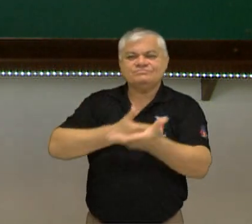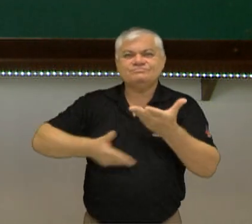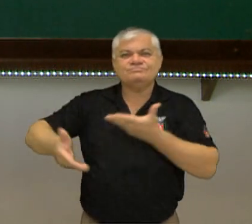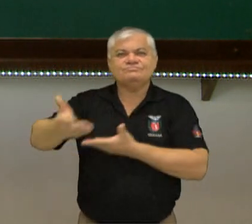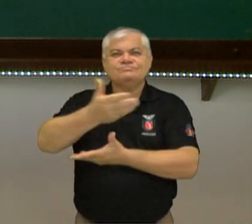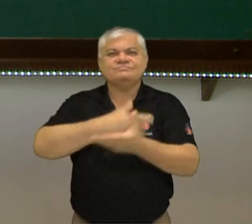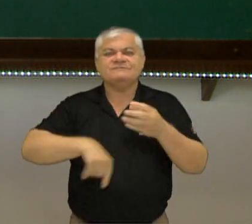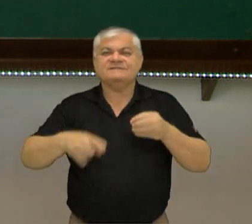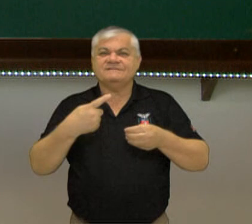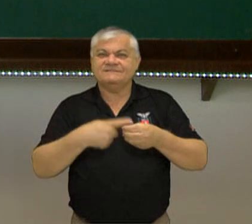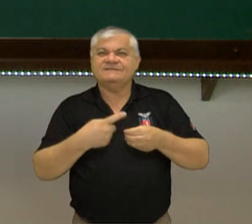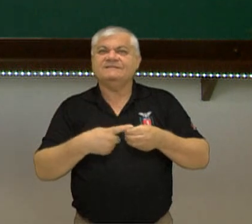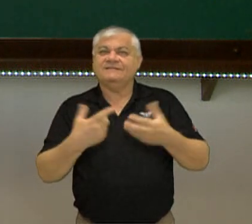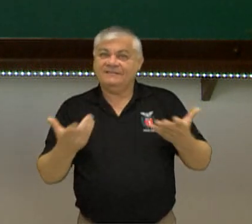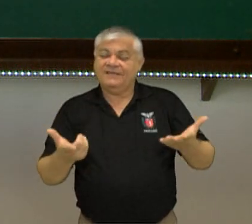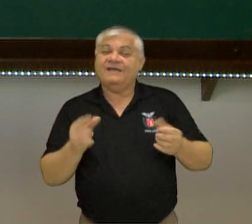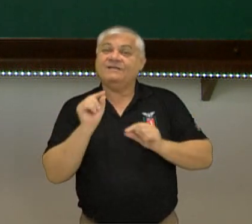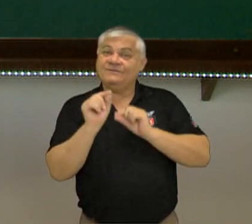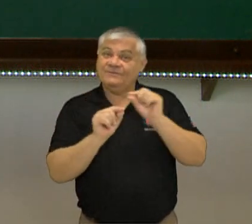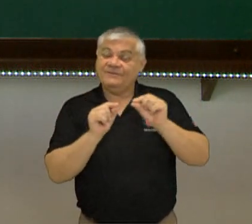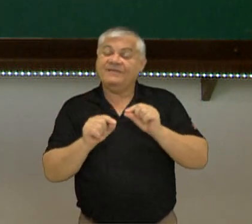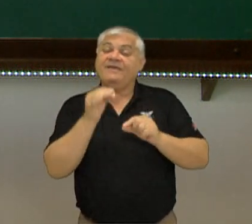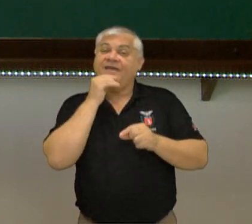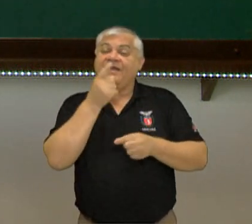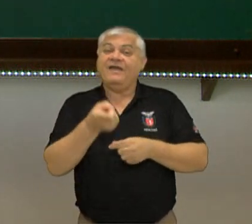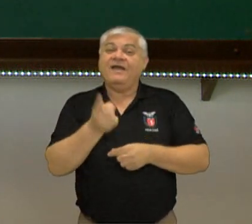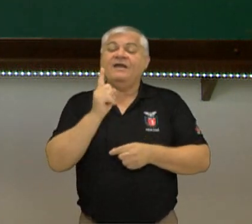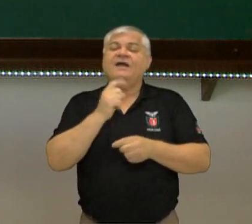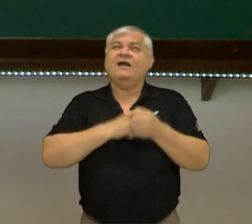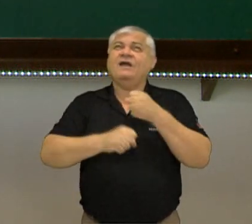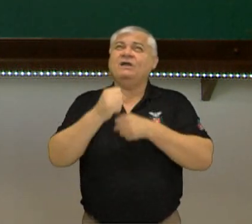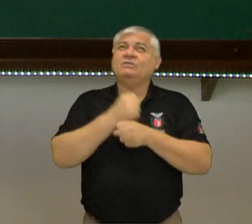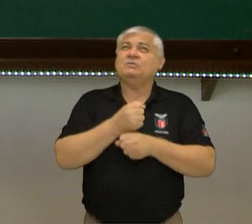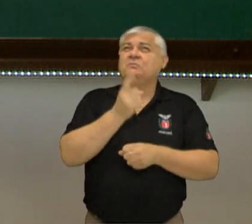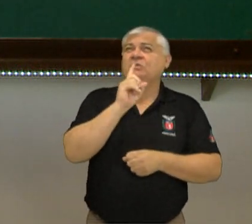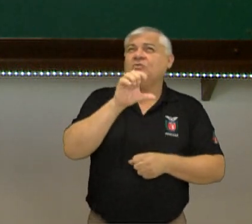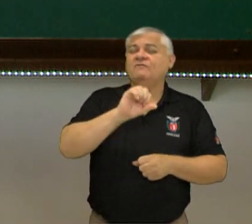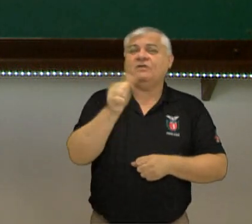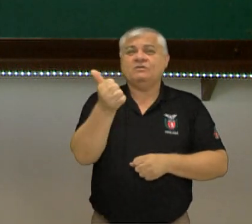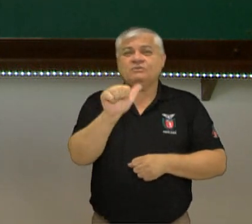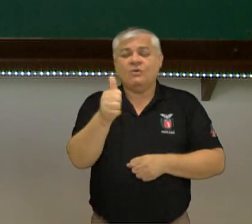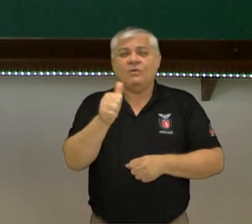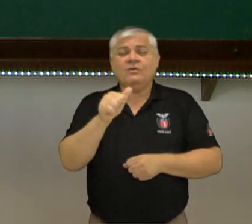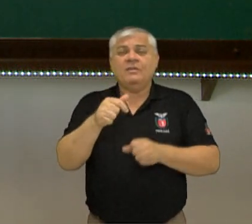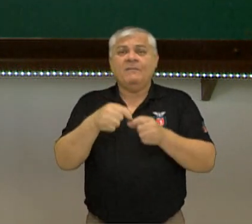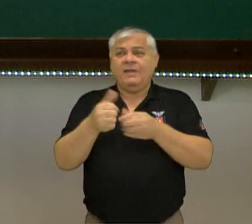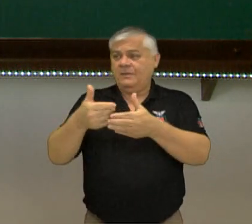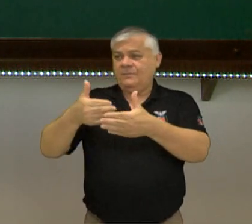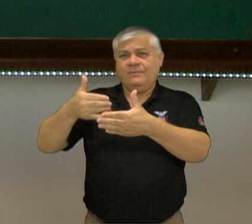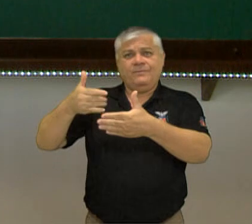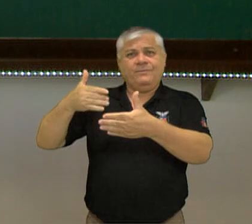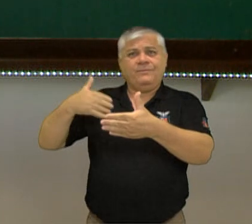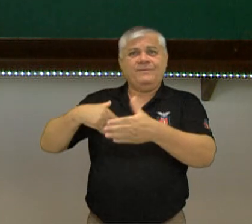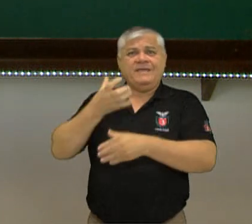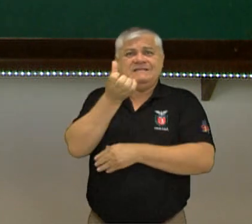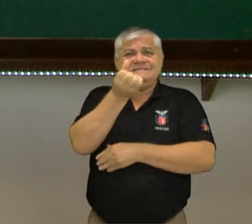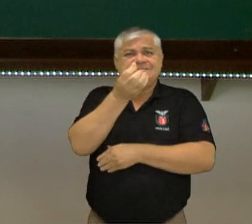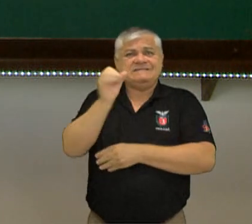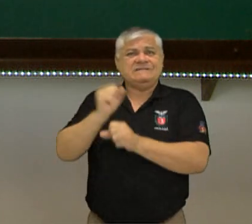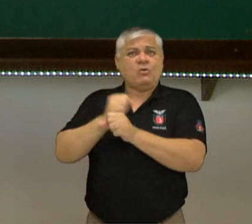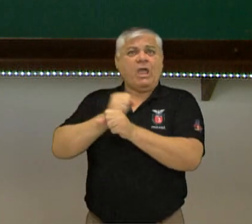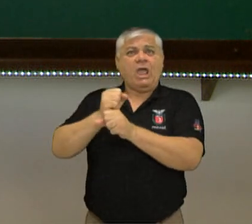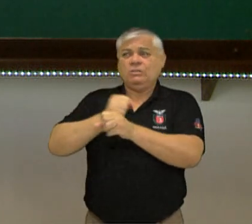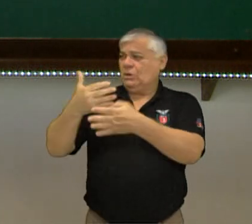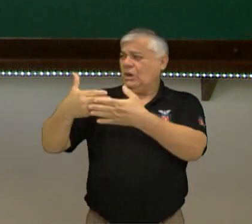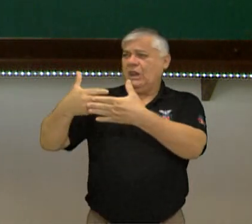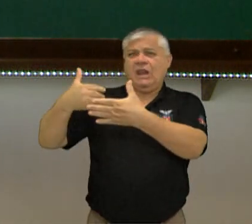veja, né, uma cidade descoberta somente no ano de 1911, mais que há 500, 600 anos atrás, tinha uma comunicação entre